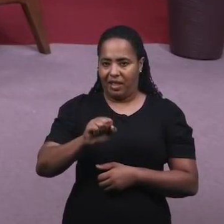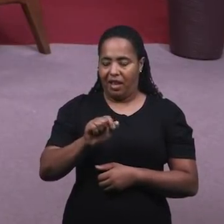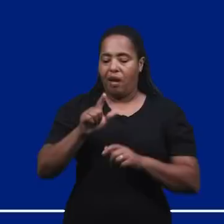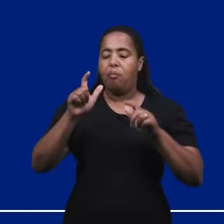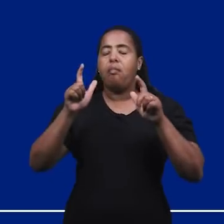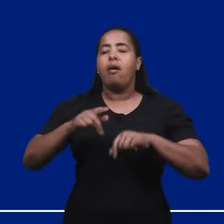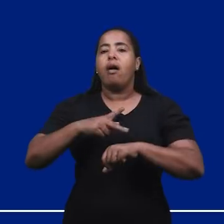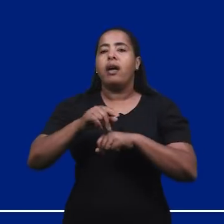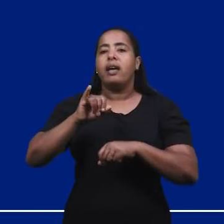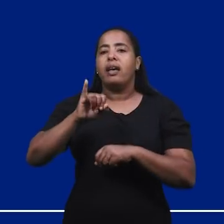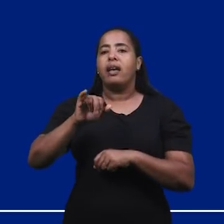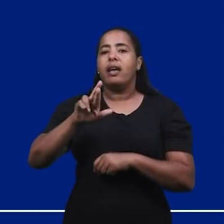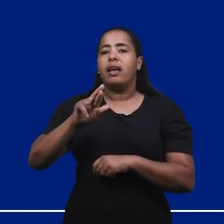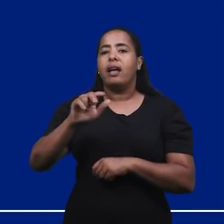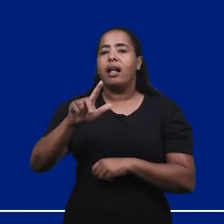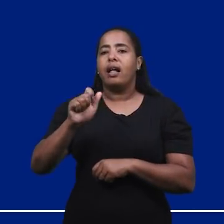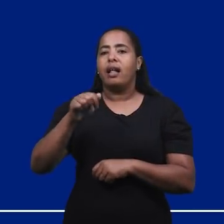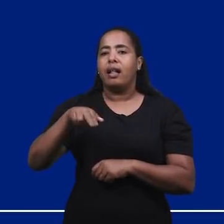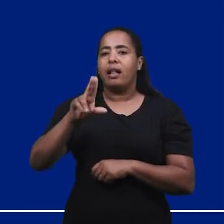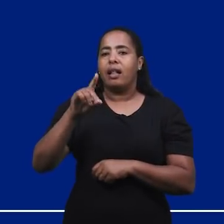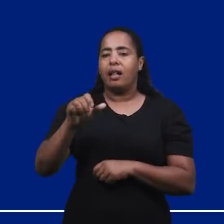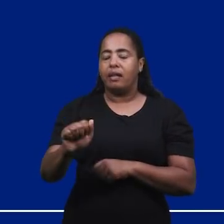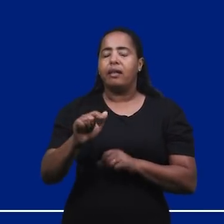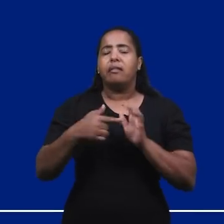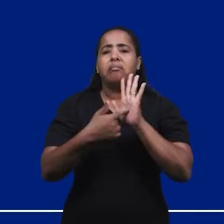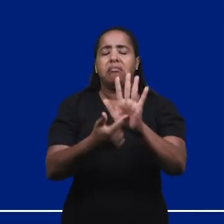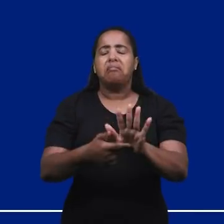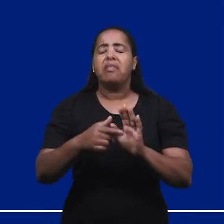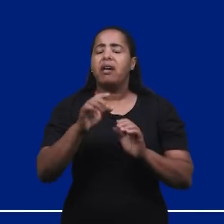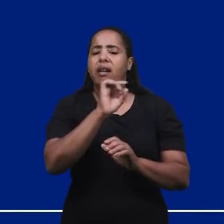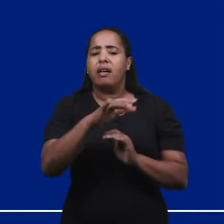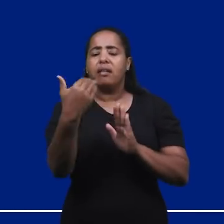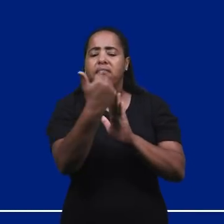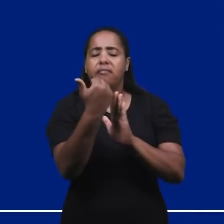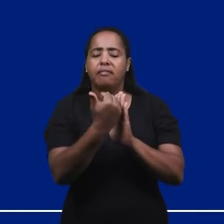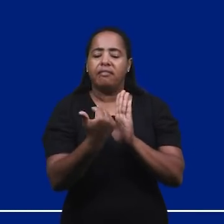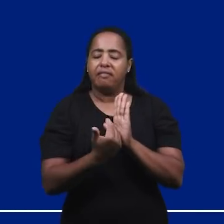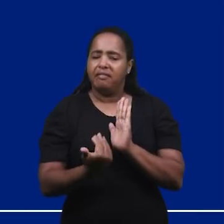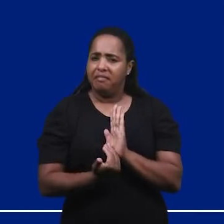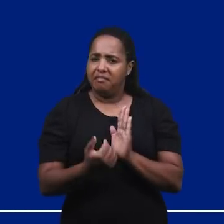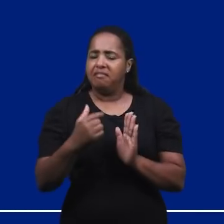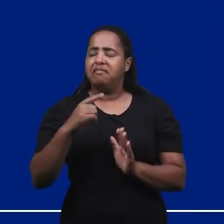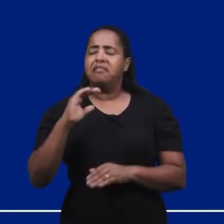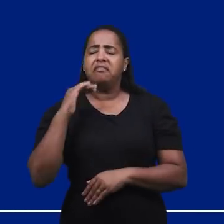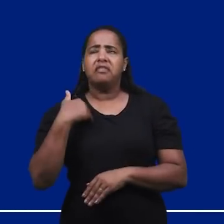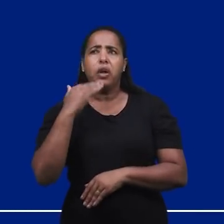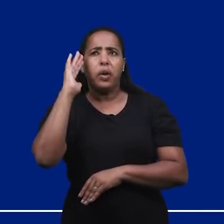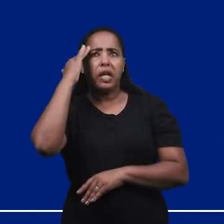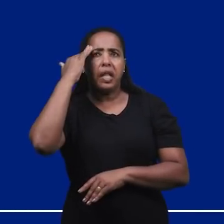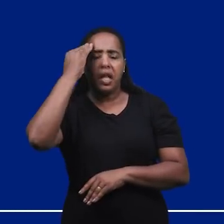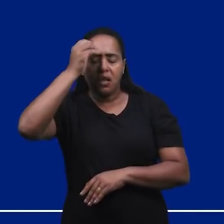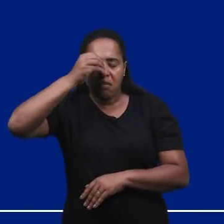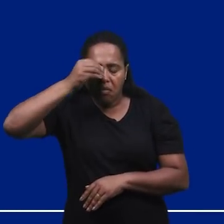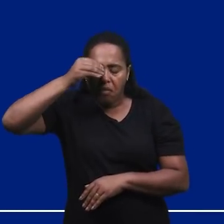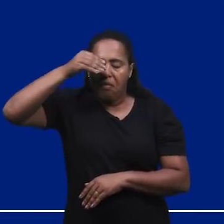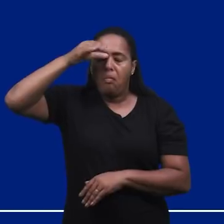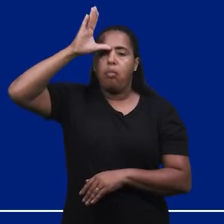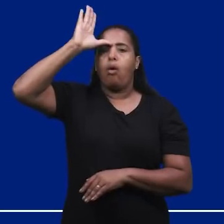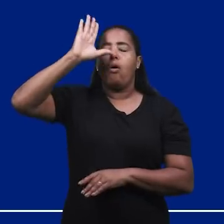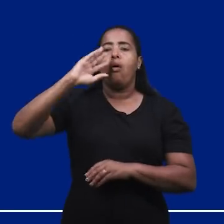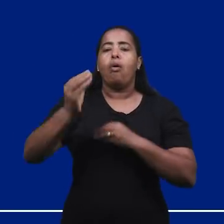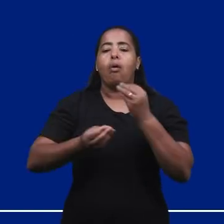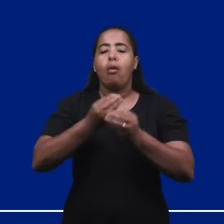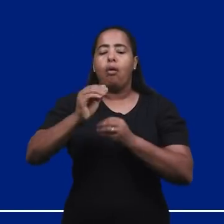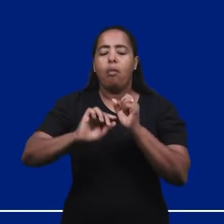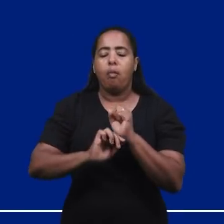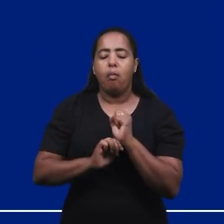diz o seguinte: a cada edição do programa Anunciando o Evangelho Eterno, tenho o meu entendimento ampliado quanto aos mistérios